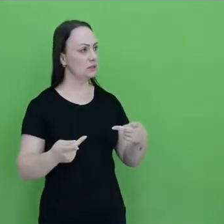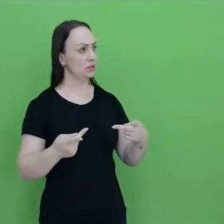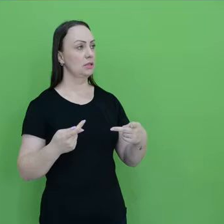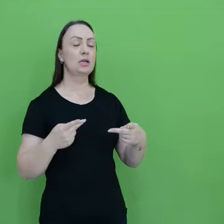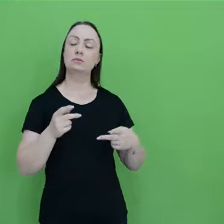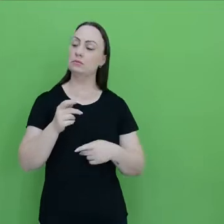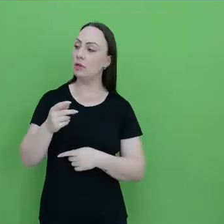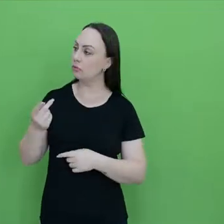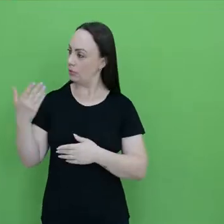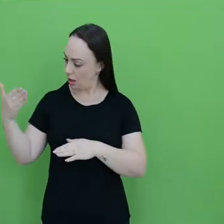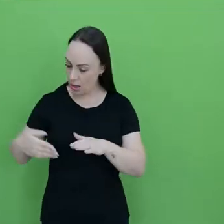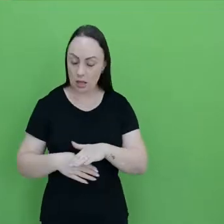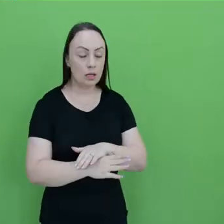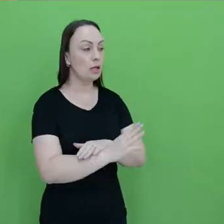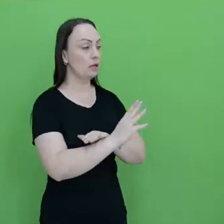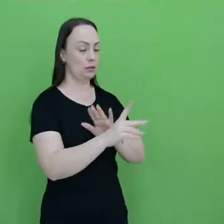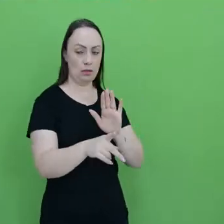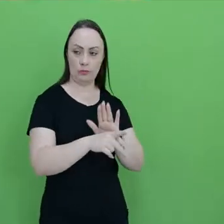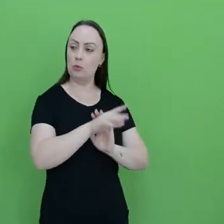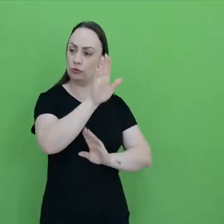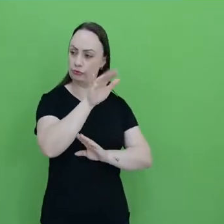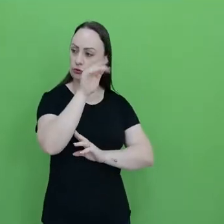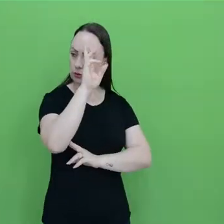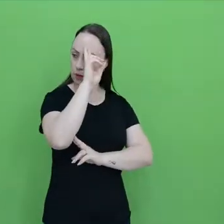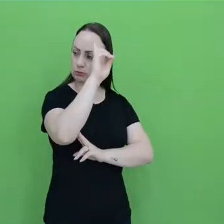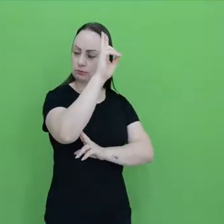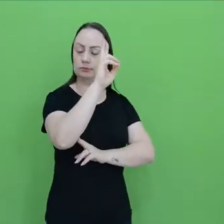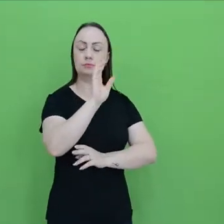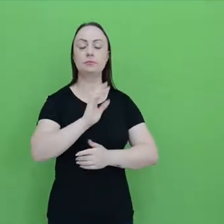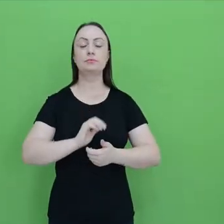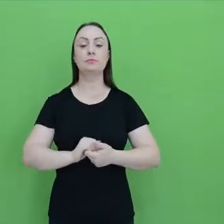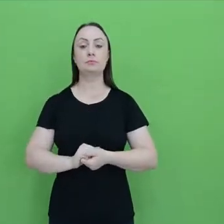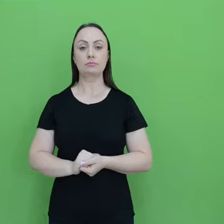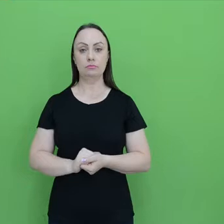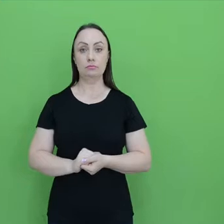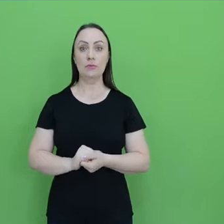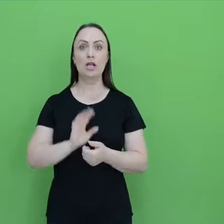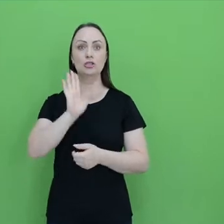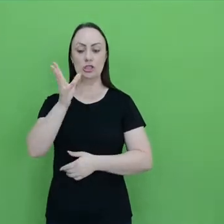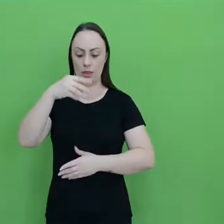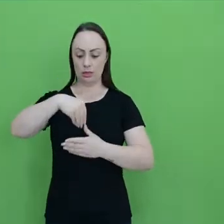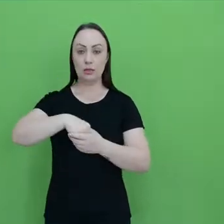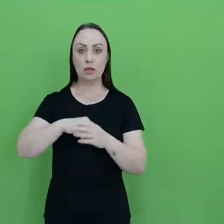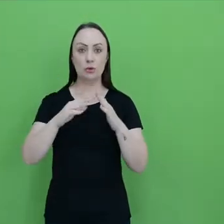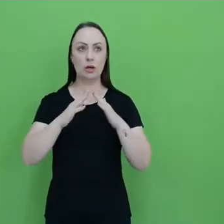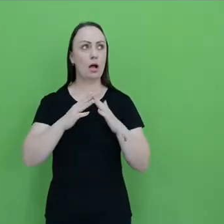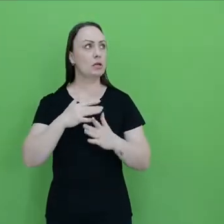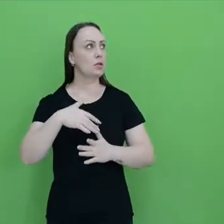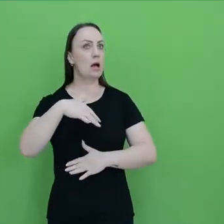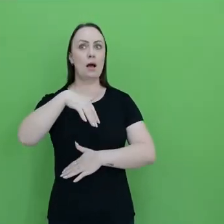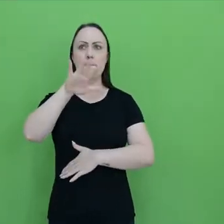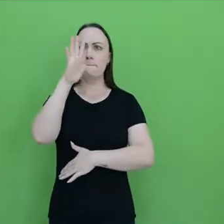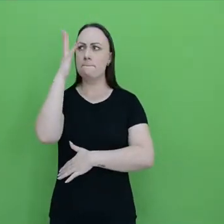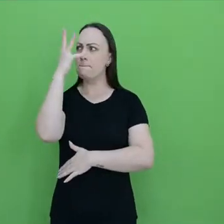o empregado então mandou que ela entrasse e foi chamar o seu patrão. Dentro da casa, tudo era